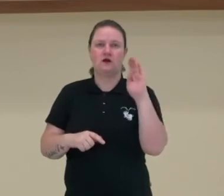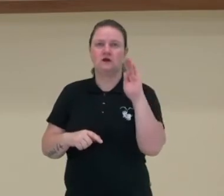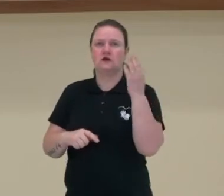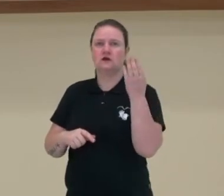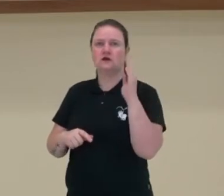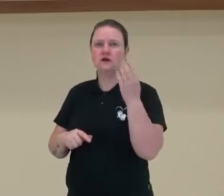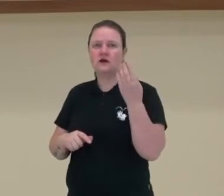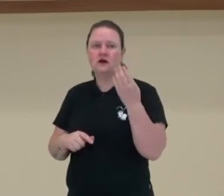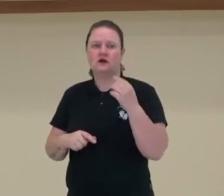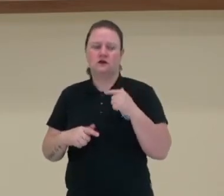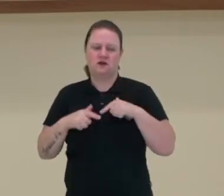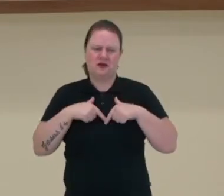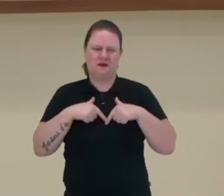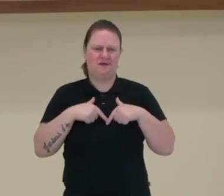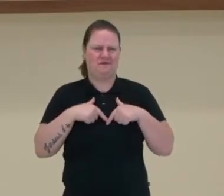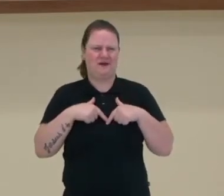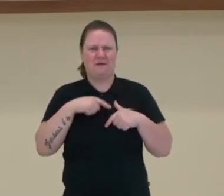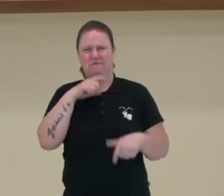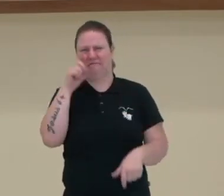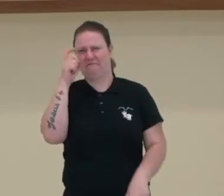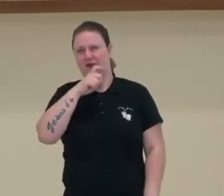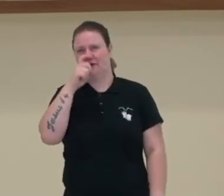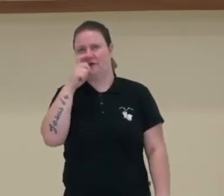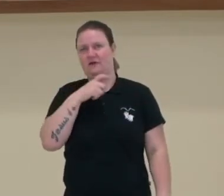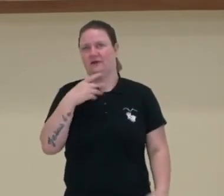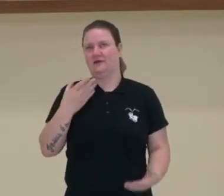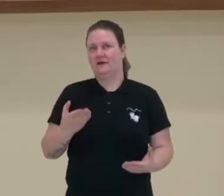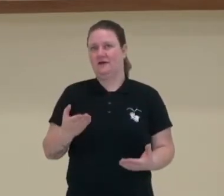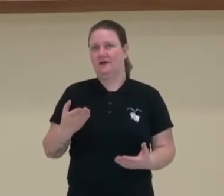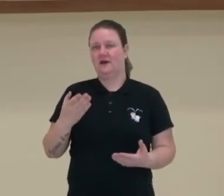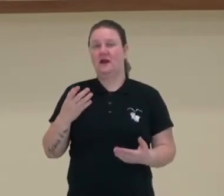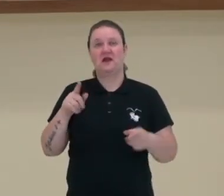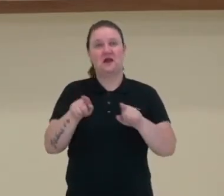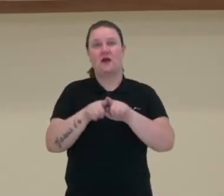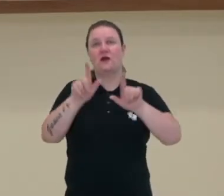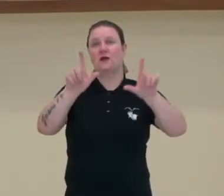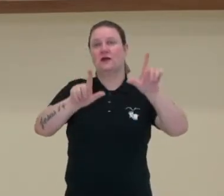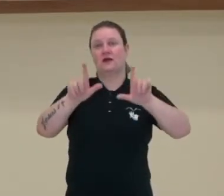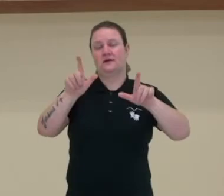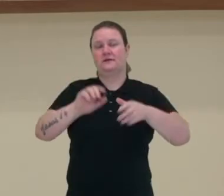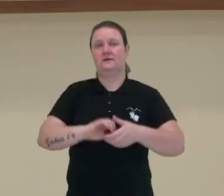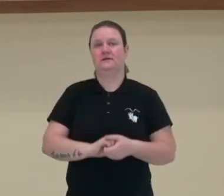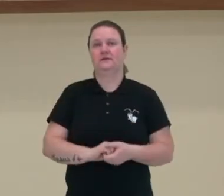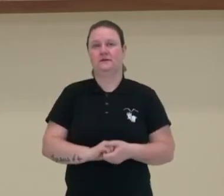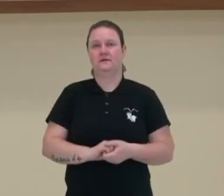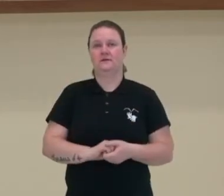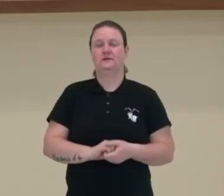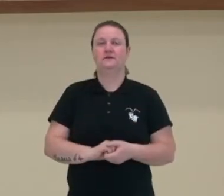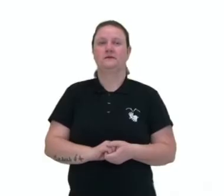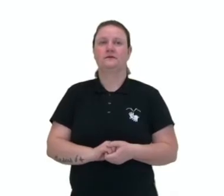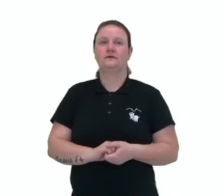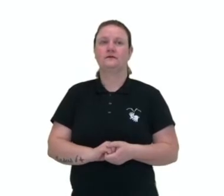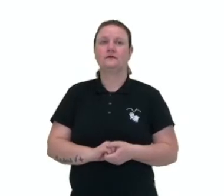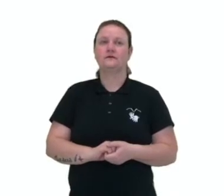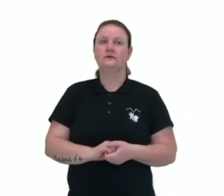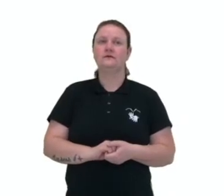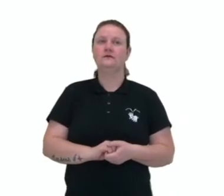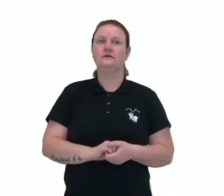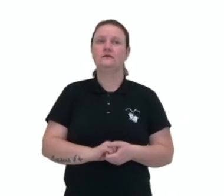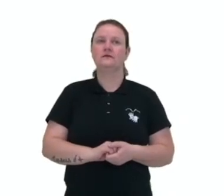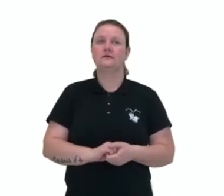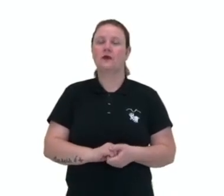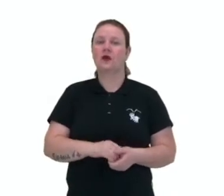são de mentirinha, que poderiam ser aqueles que a gente vê na televisão, por exemplo. Personagens, né? O